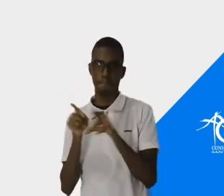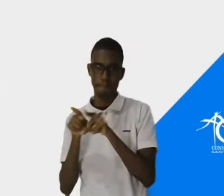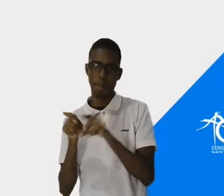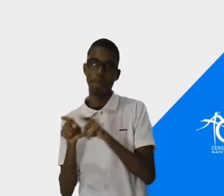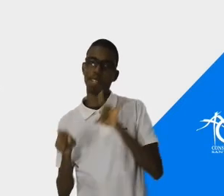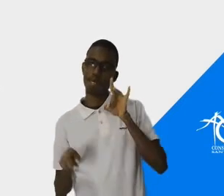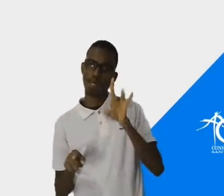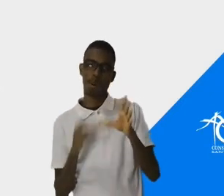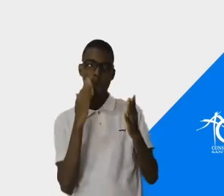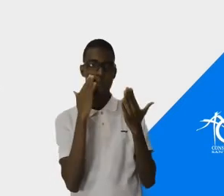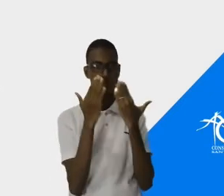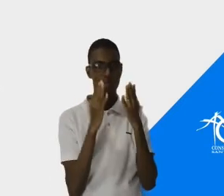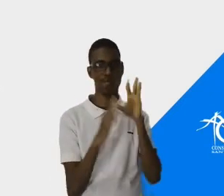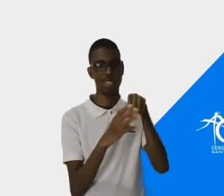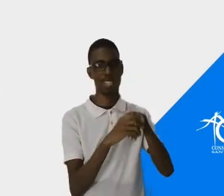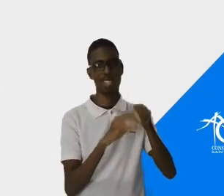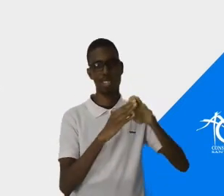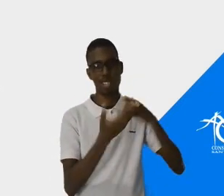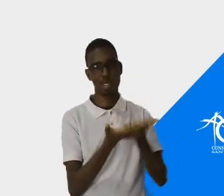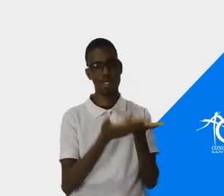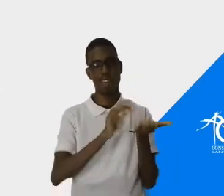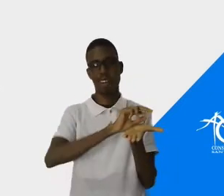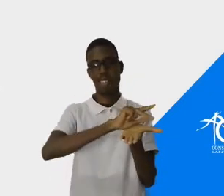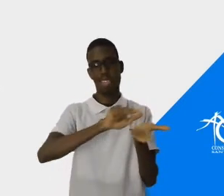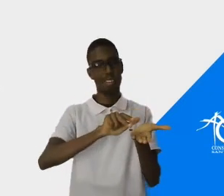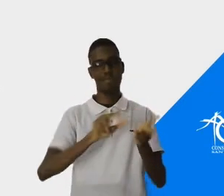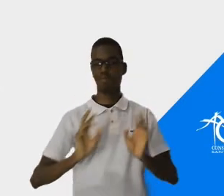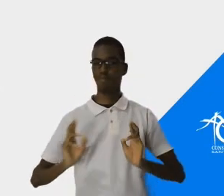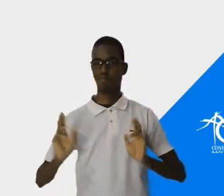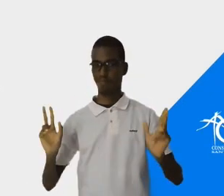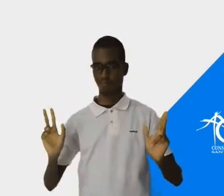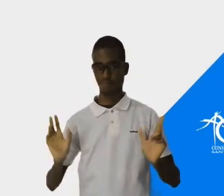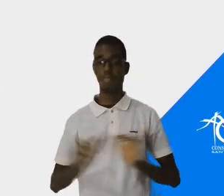afins. Tá? As